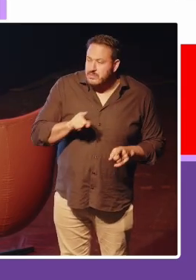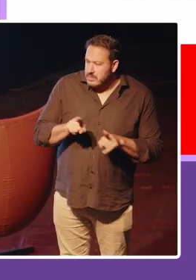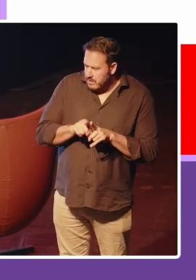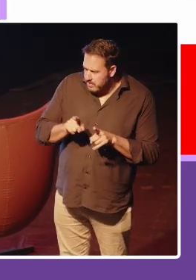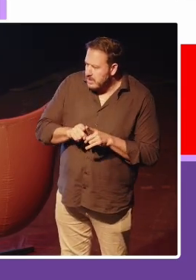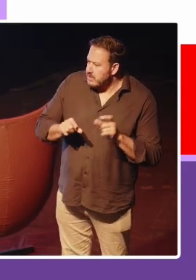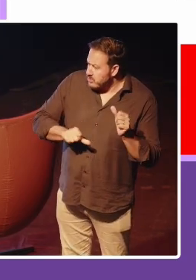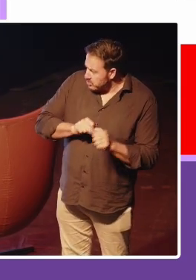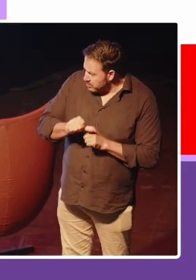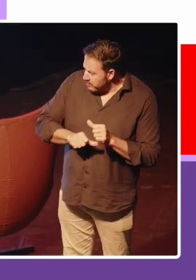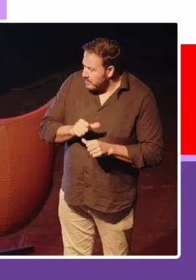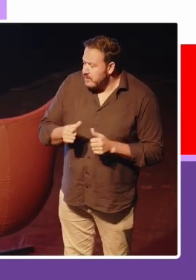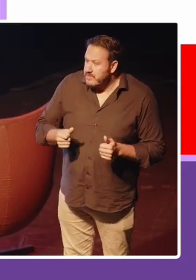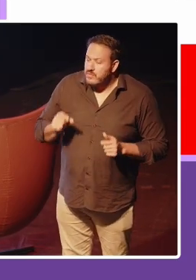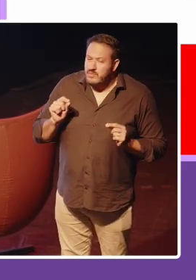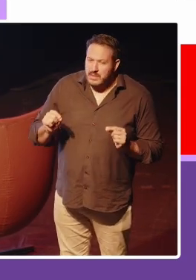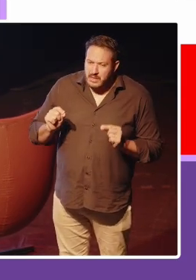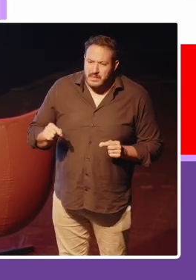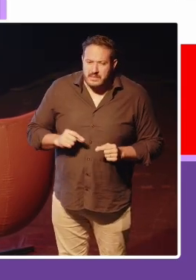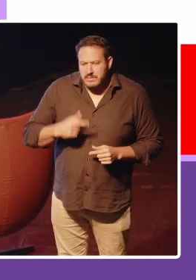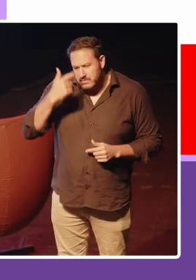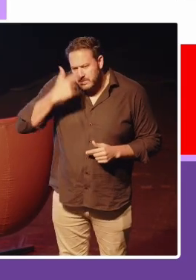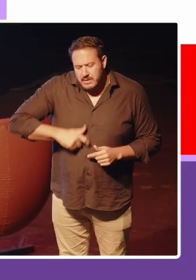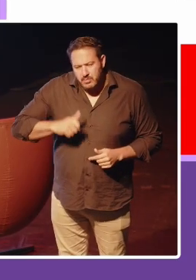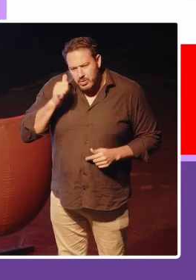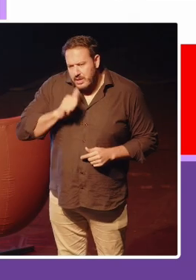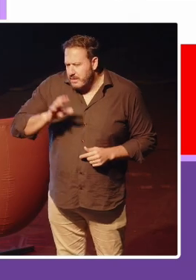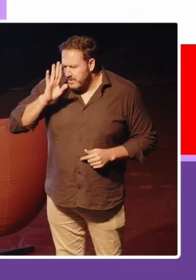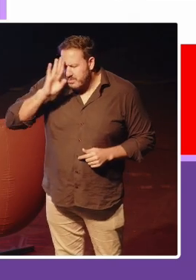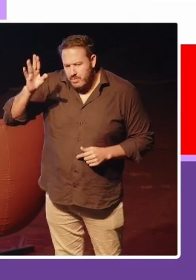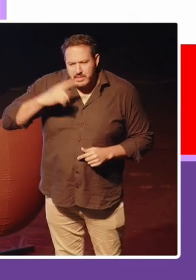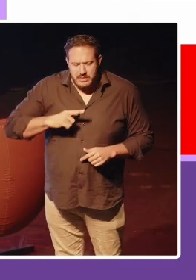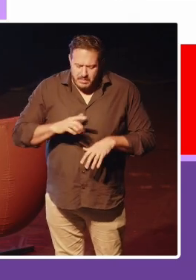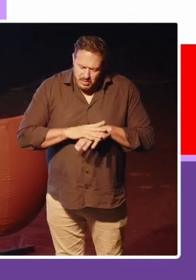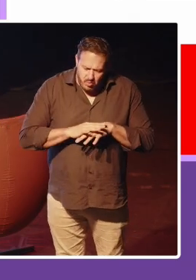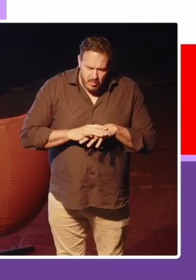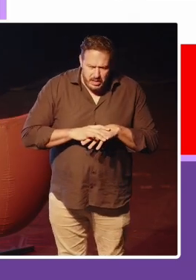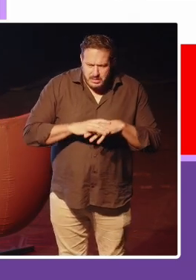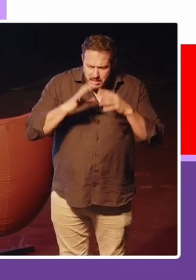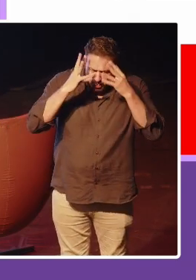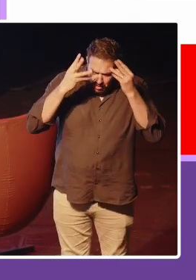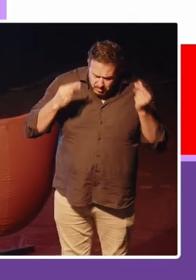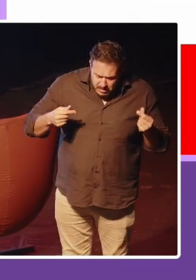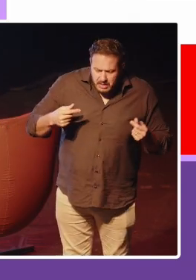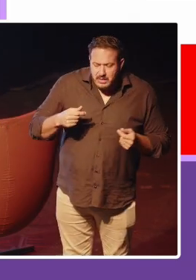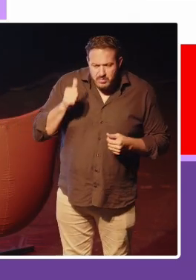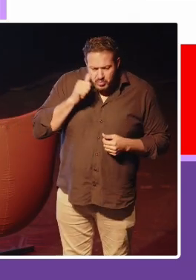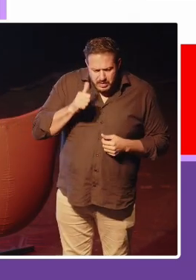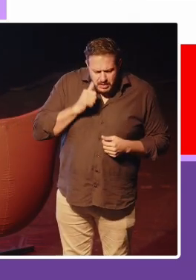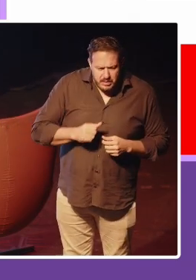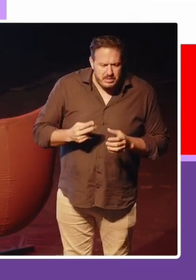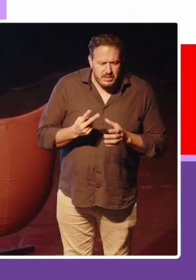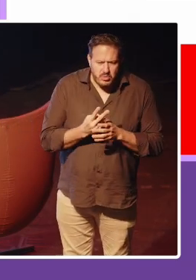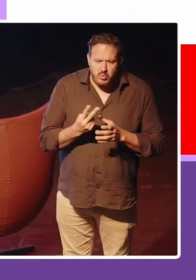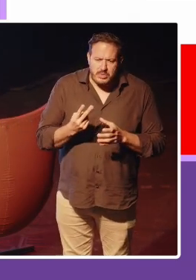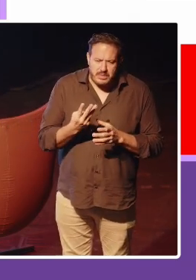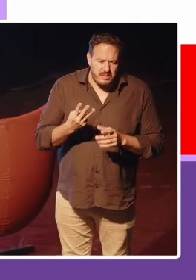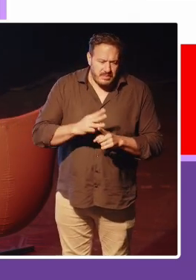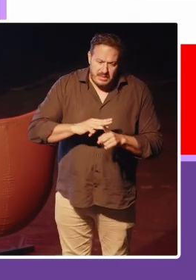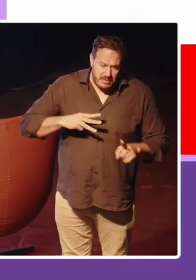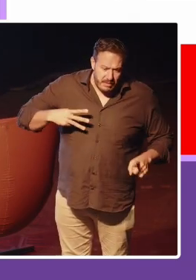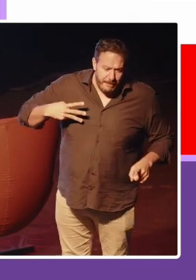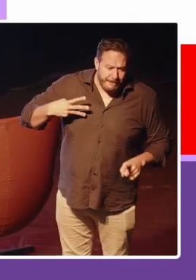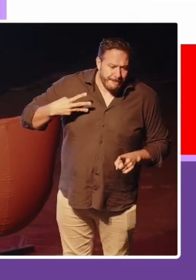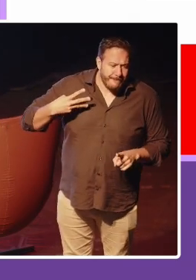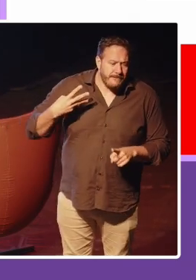não modificável, é ser mulher. Principalmente para a doença de Alzheimer, as mulheres têm 2 a 3 vezes mais chance de